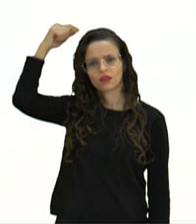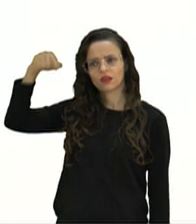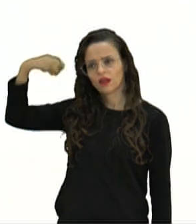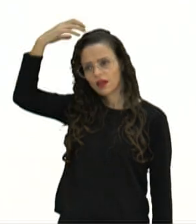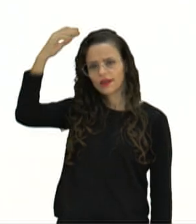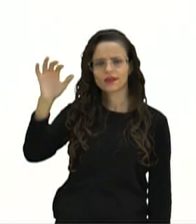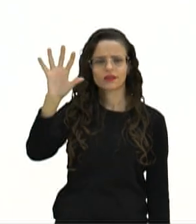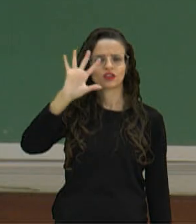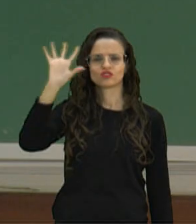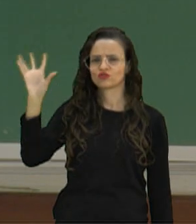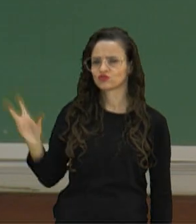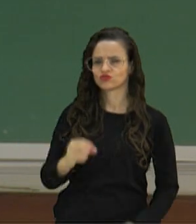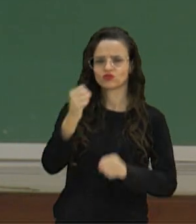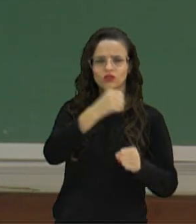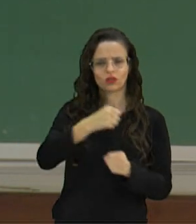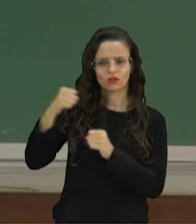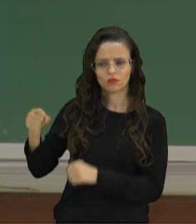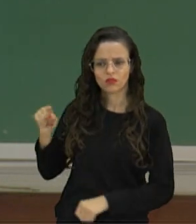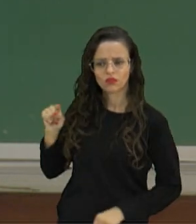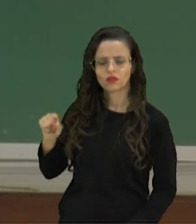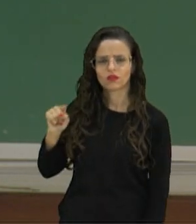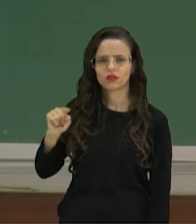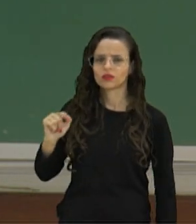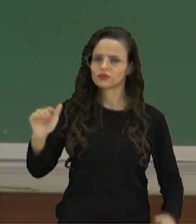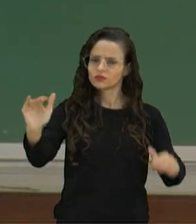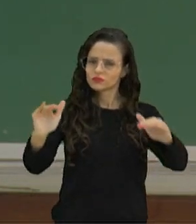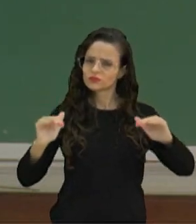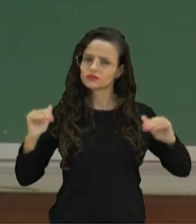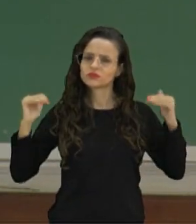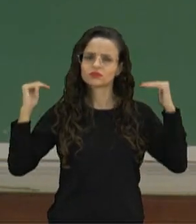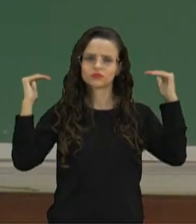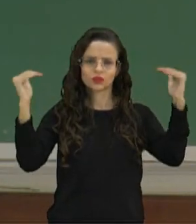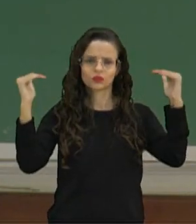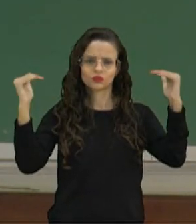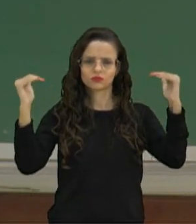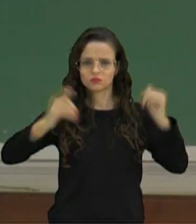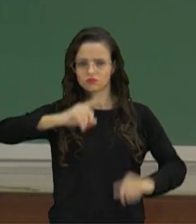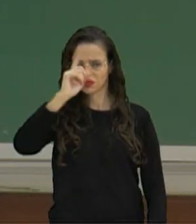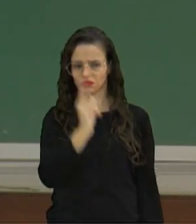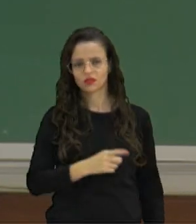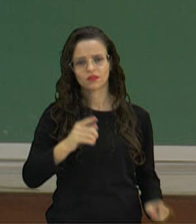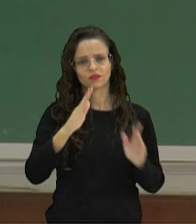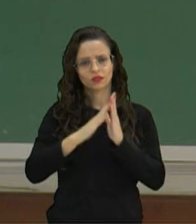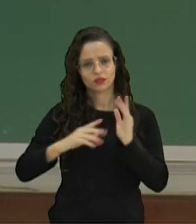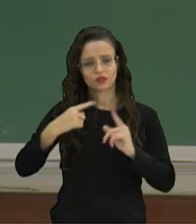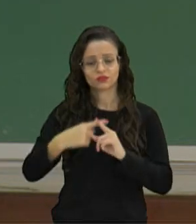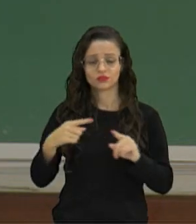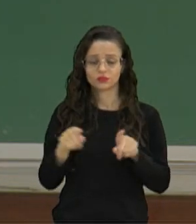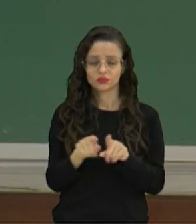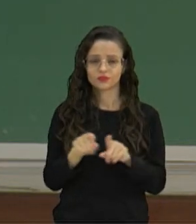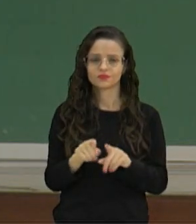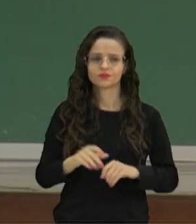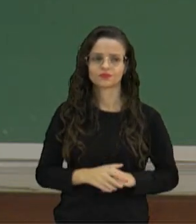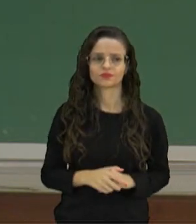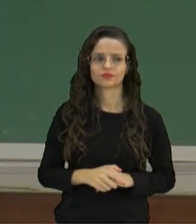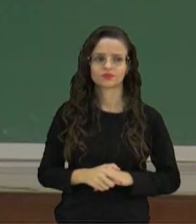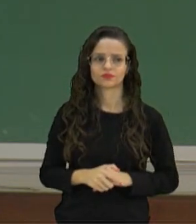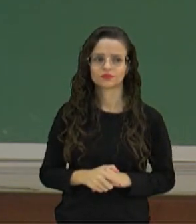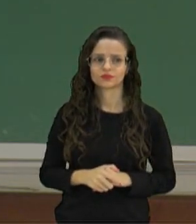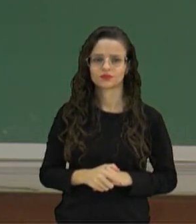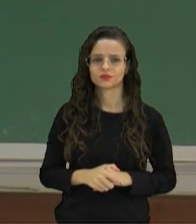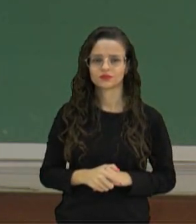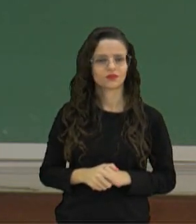geral. Muitas vezes o poder do rei ele se sobrepunha ao poder da igreja. E no absolutismo não havia